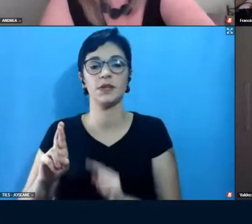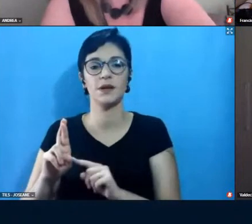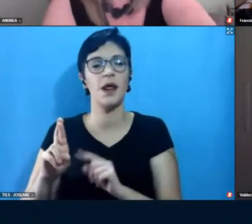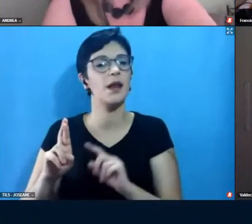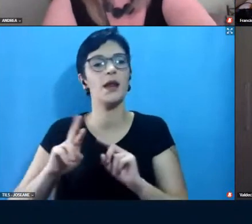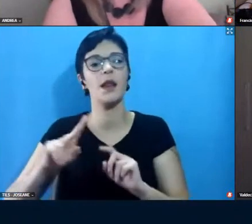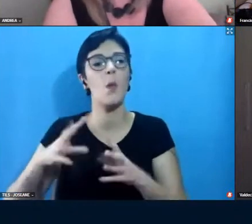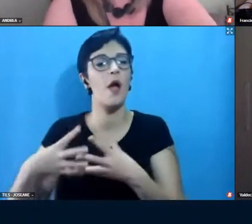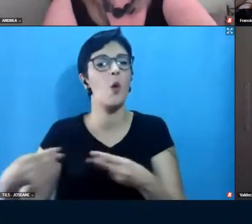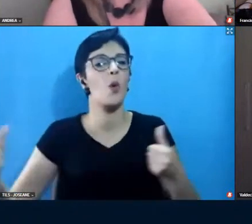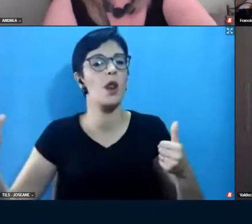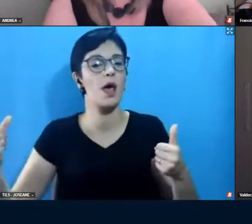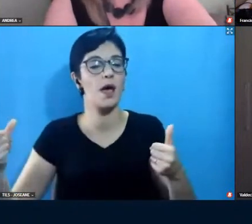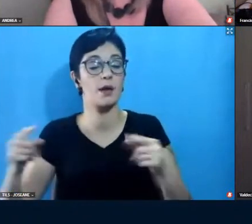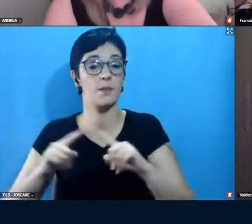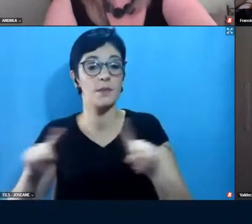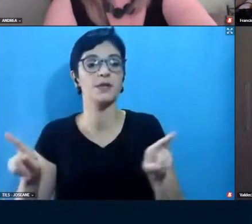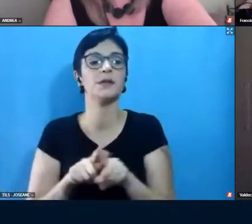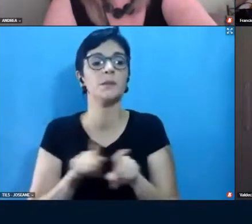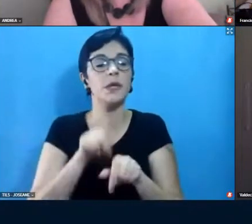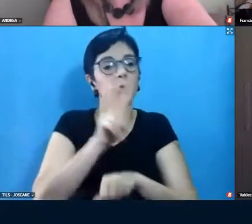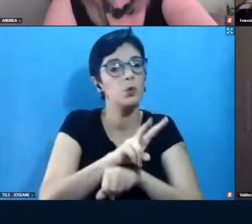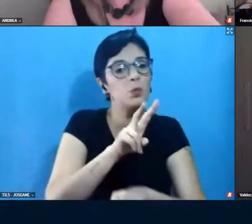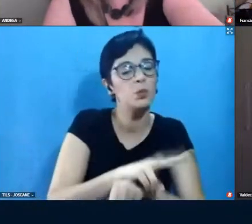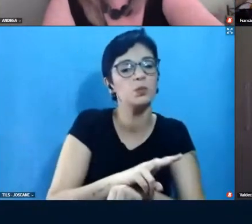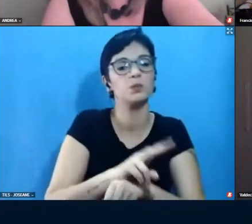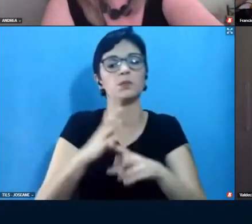tanto no sentido de curar literalmente